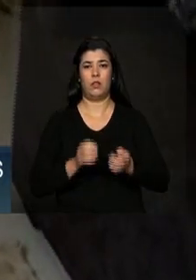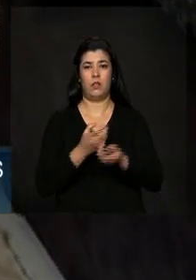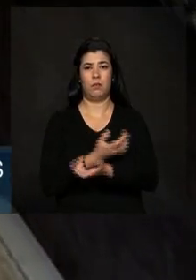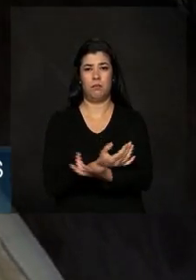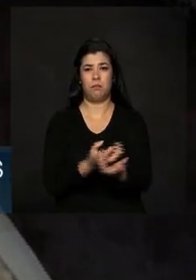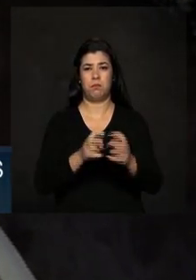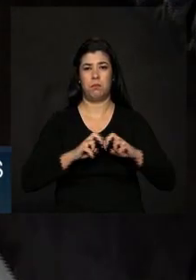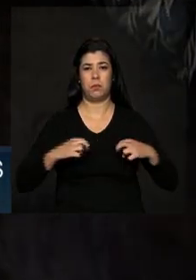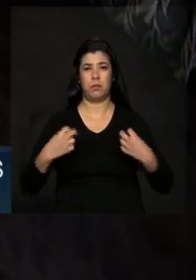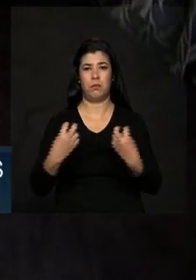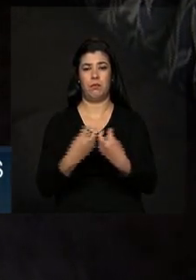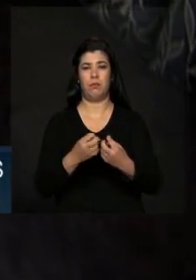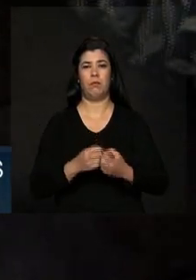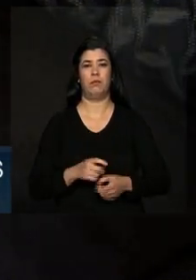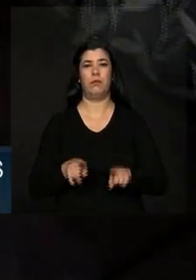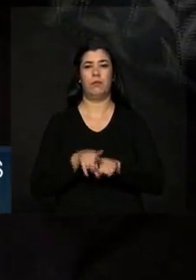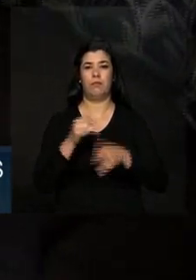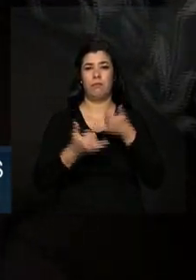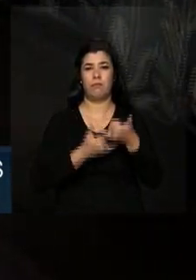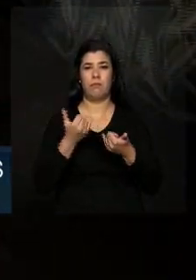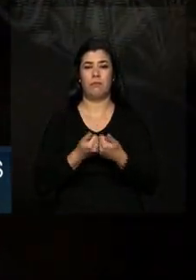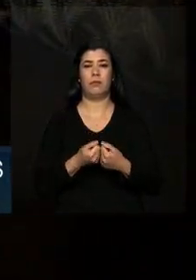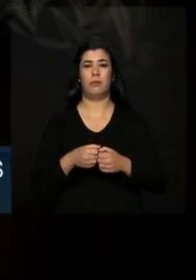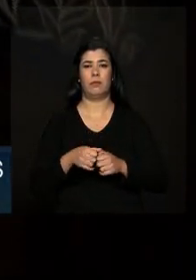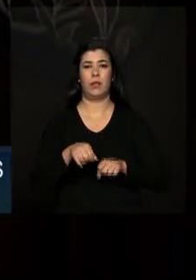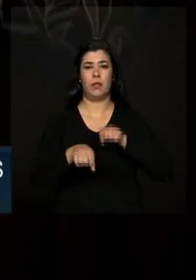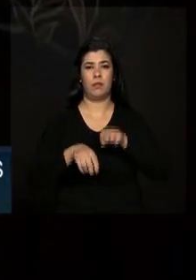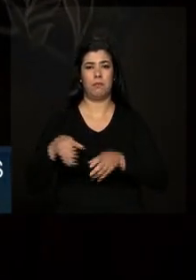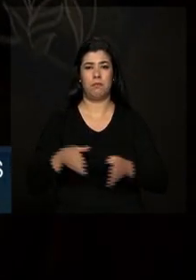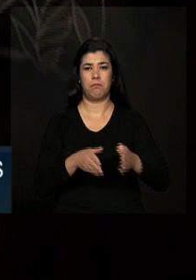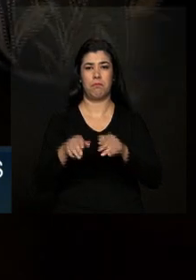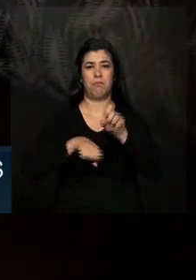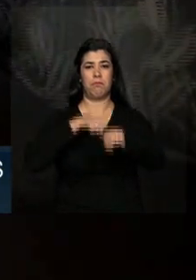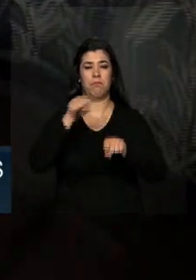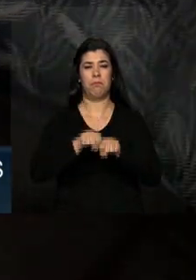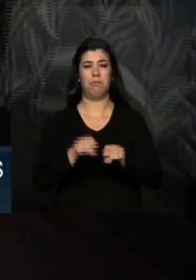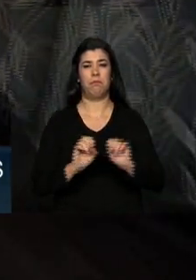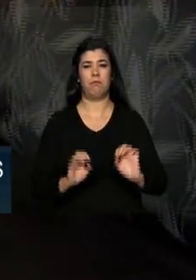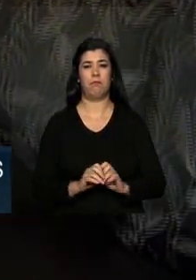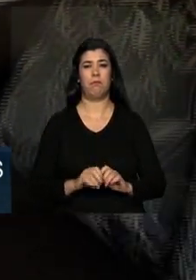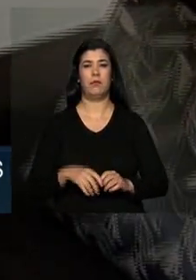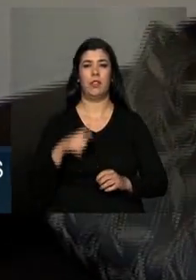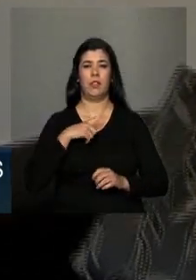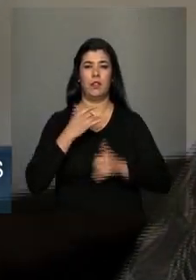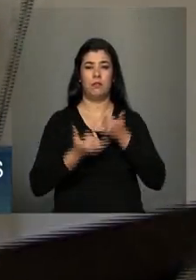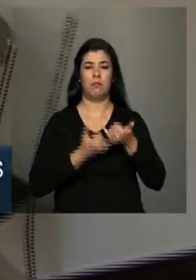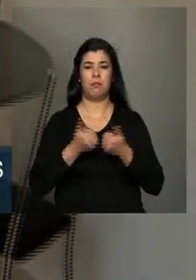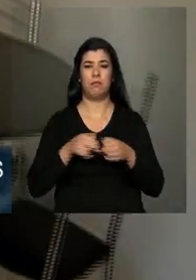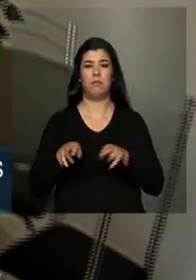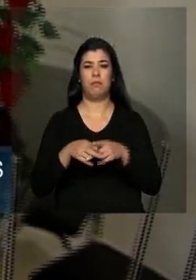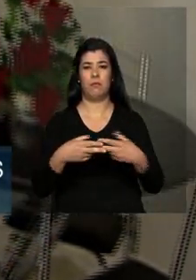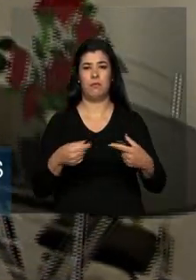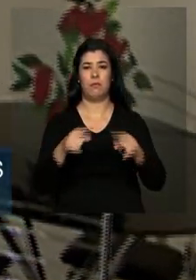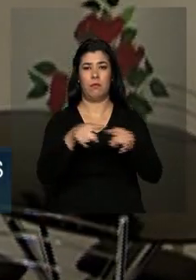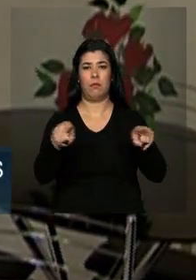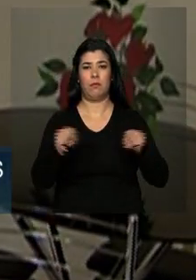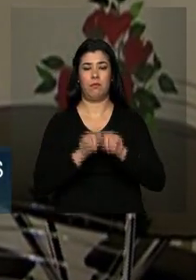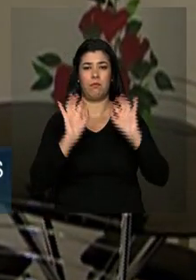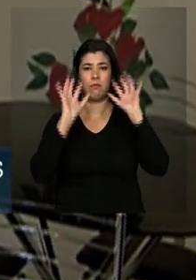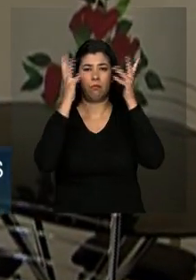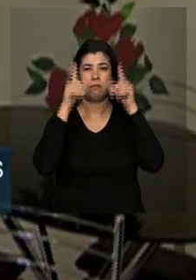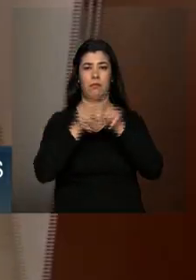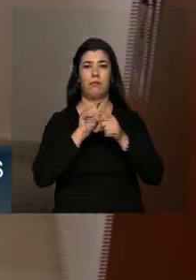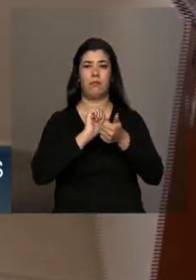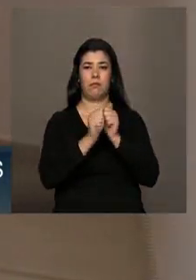parques infantis, ciclovias, churrasqueiras, salão de festas e quadra de esportes. Você vê imagens que foram